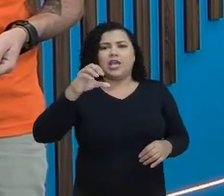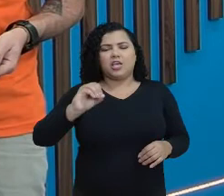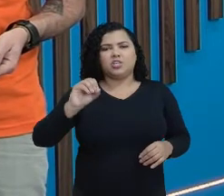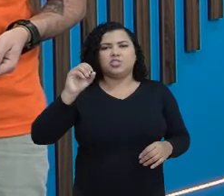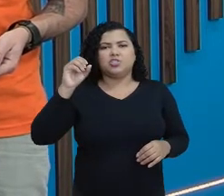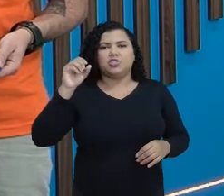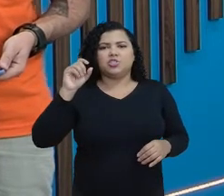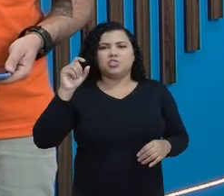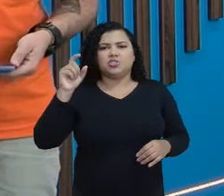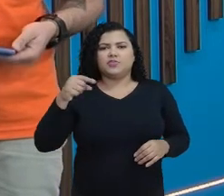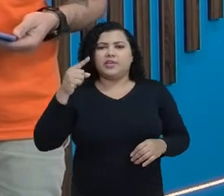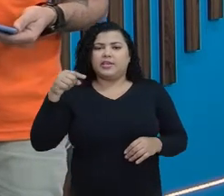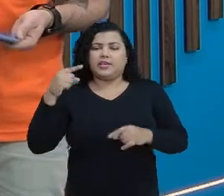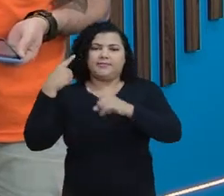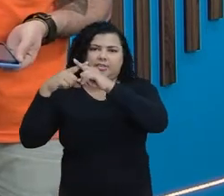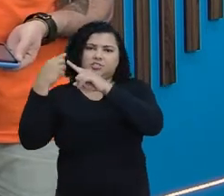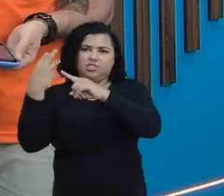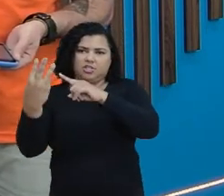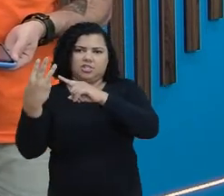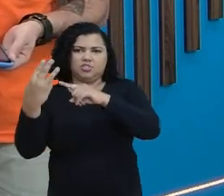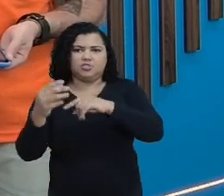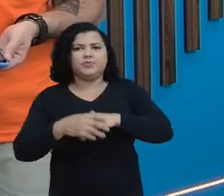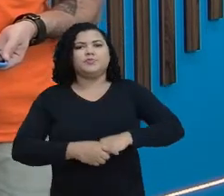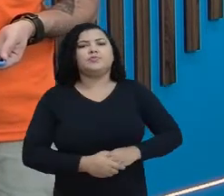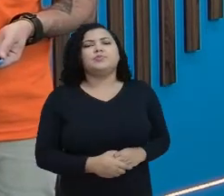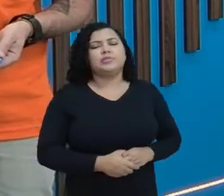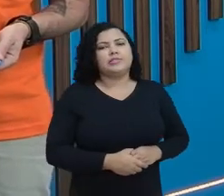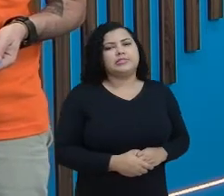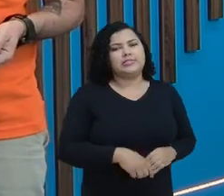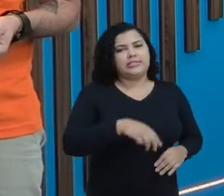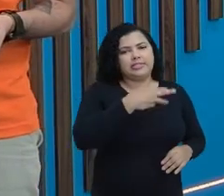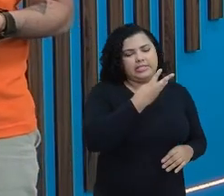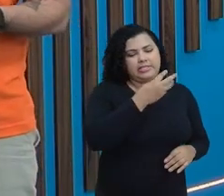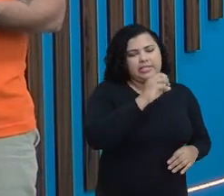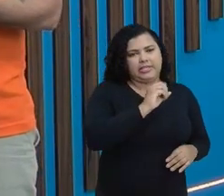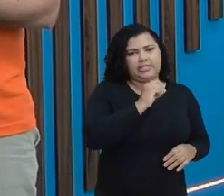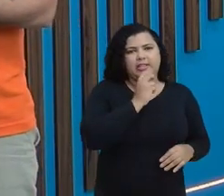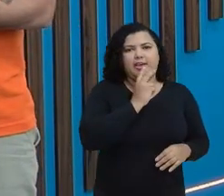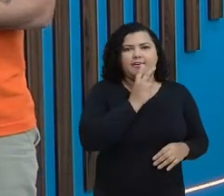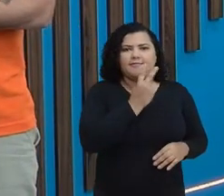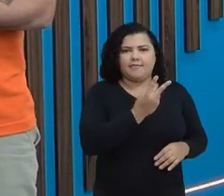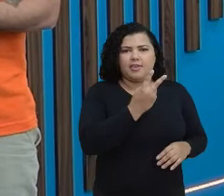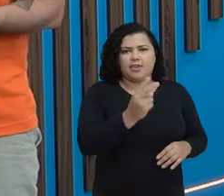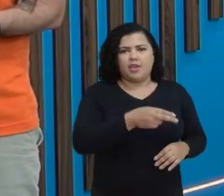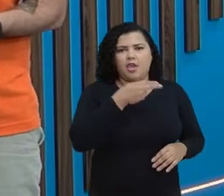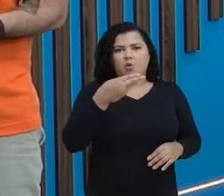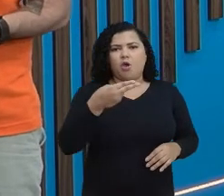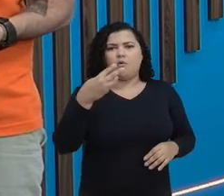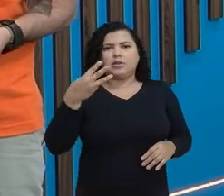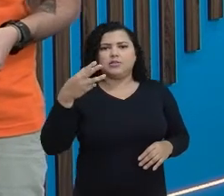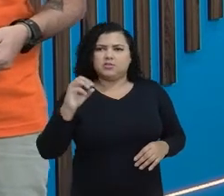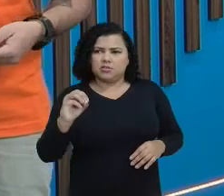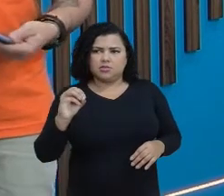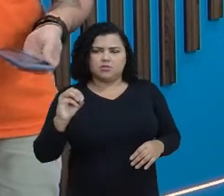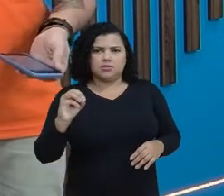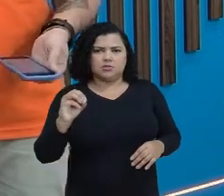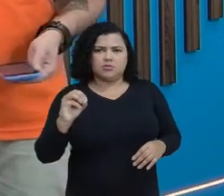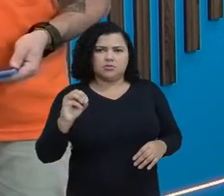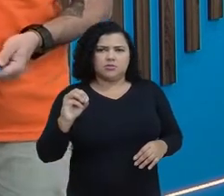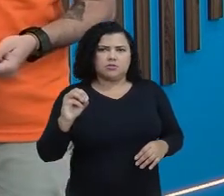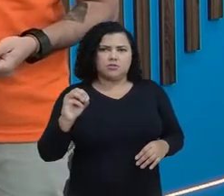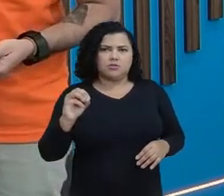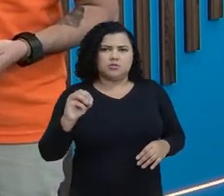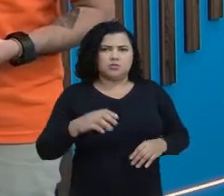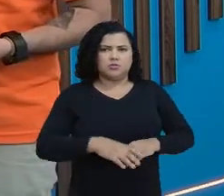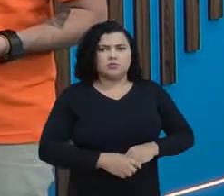30. Então, o que eu vou tentar descobrir aí é o seguinte, 30 vezes um valor que eu quero descobrir é igual a 30. Esse